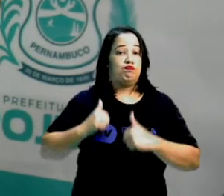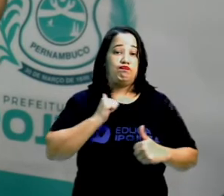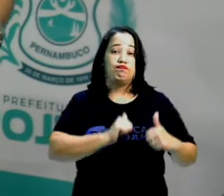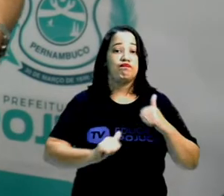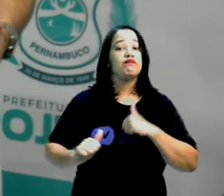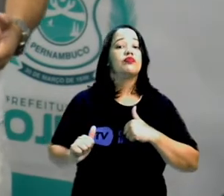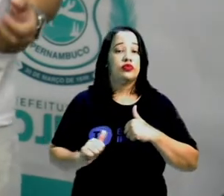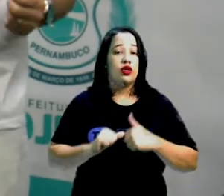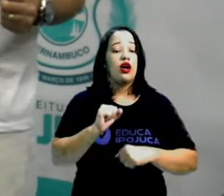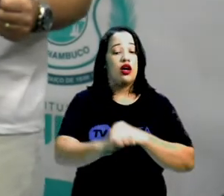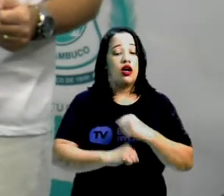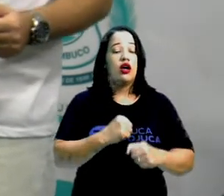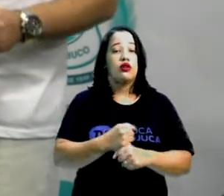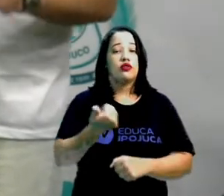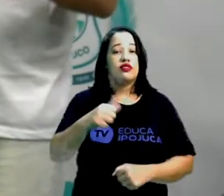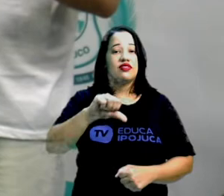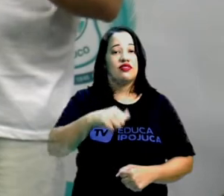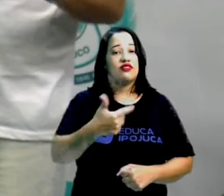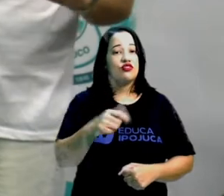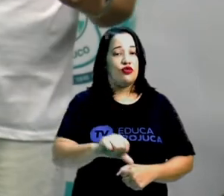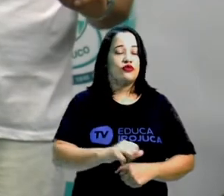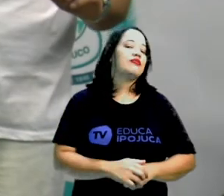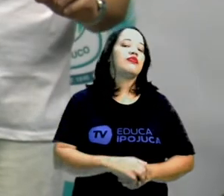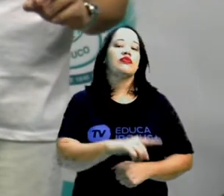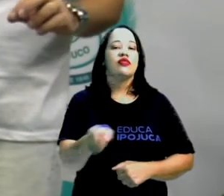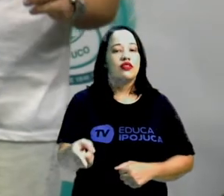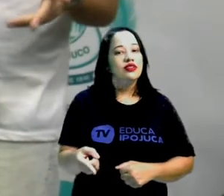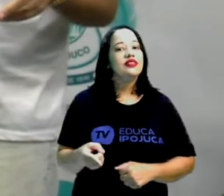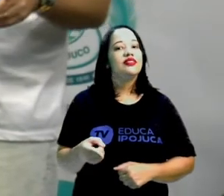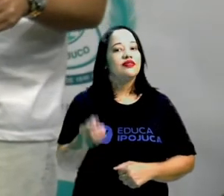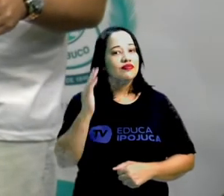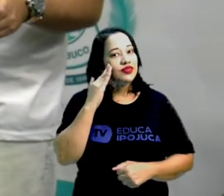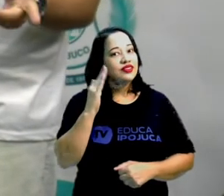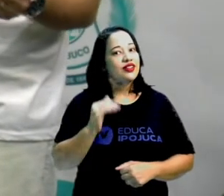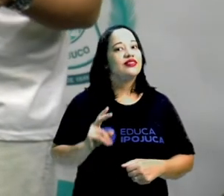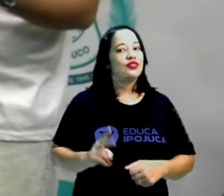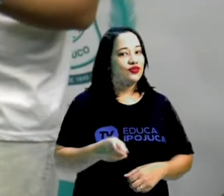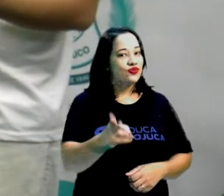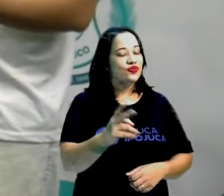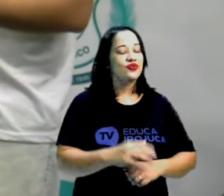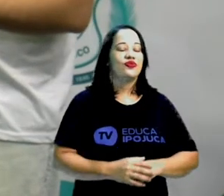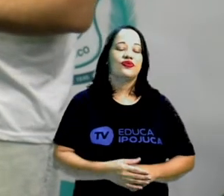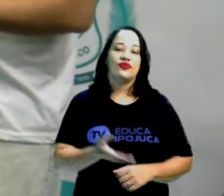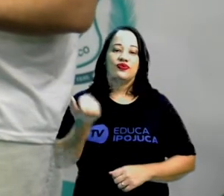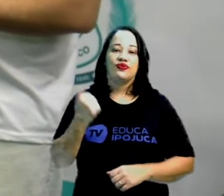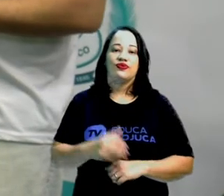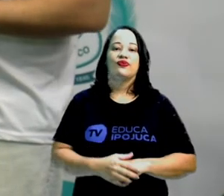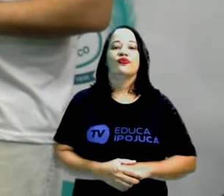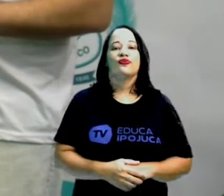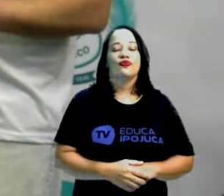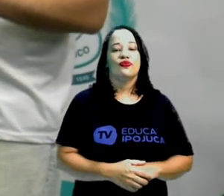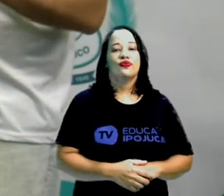29, certo? E então, estão conseguindo acompanhar? Vamos seguir? Vamos lá.